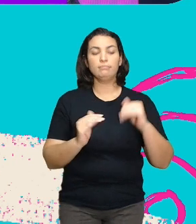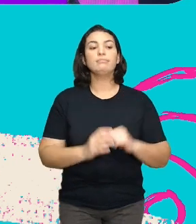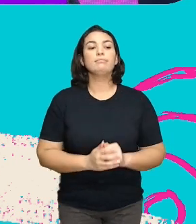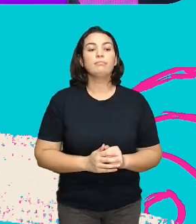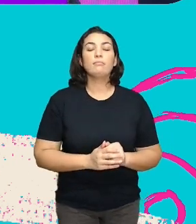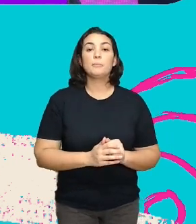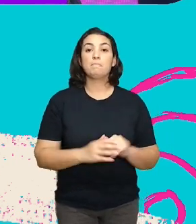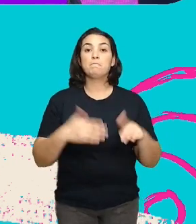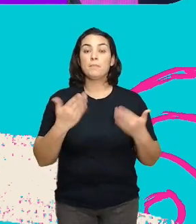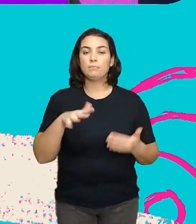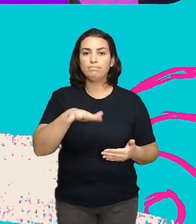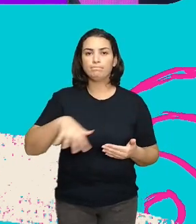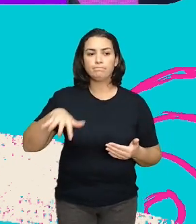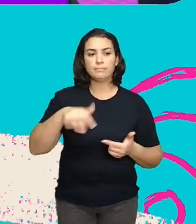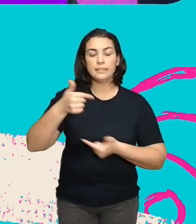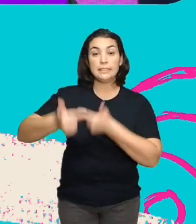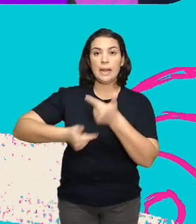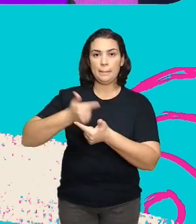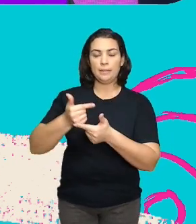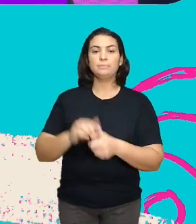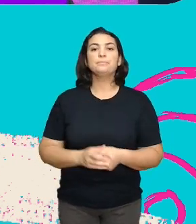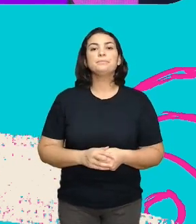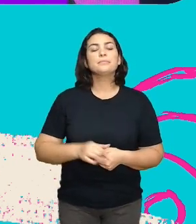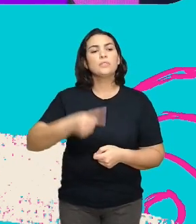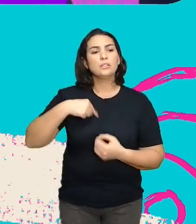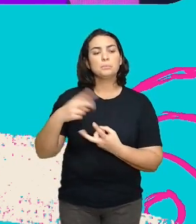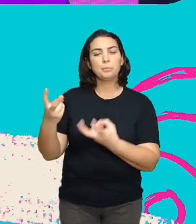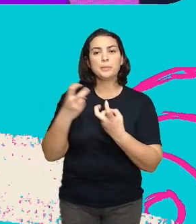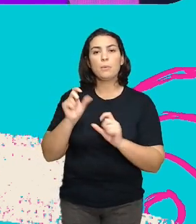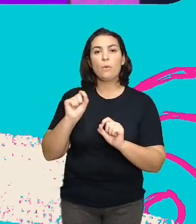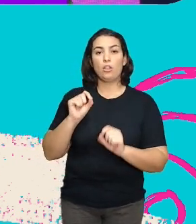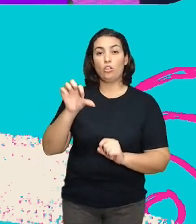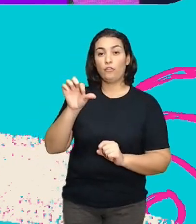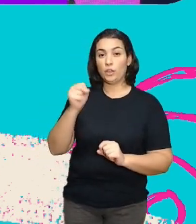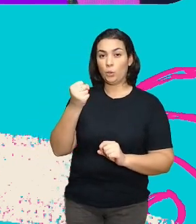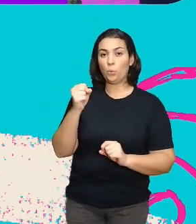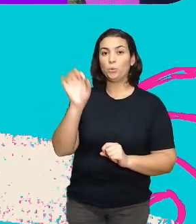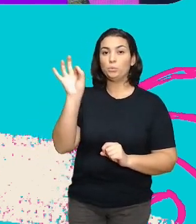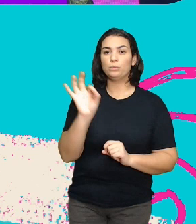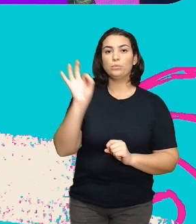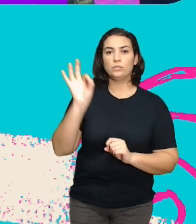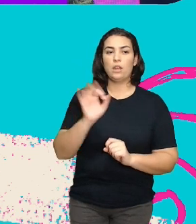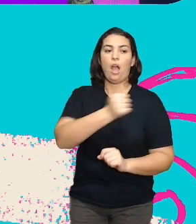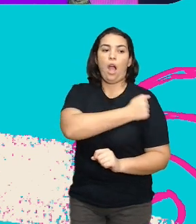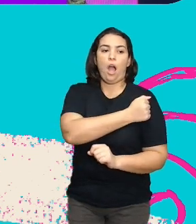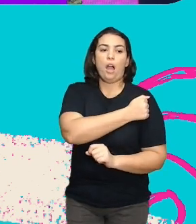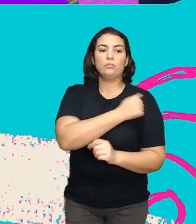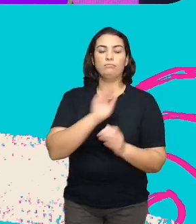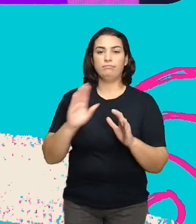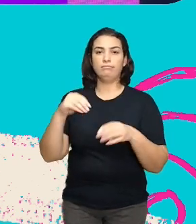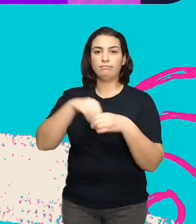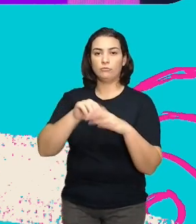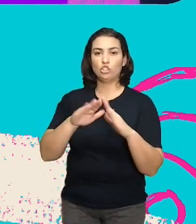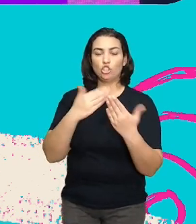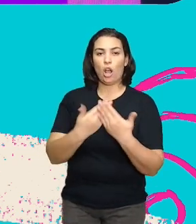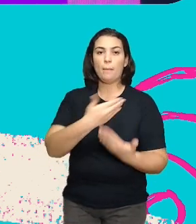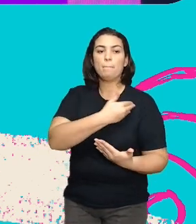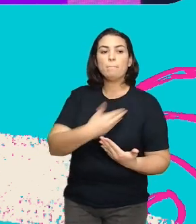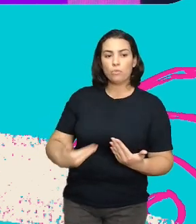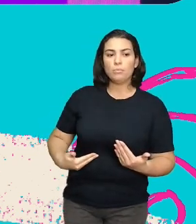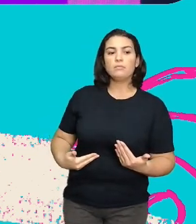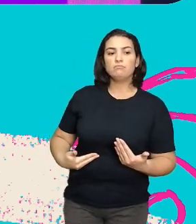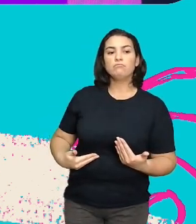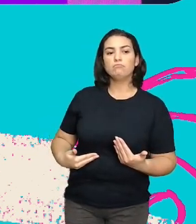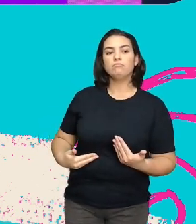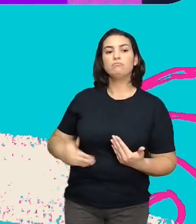do trabalho, a gente percebe que 98% dos estudantes das escolas públicas consideram a preparação para